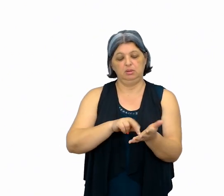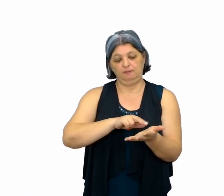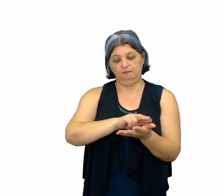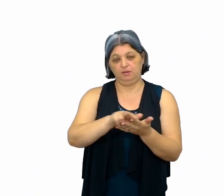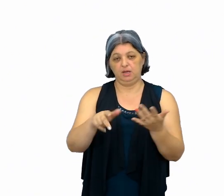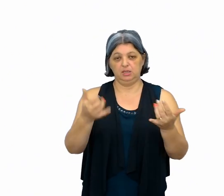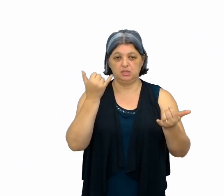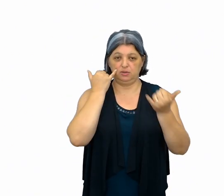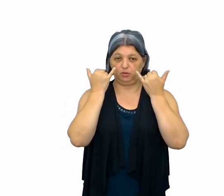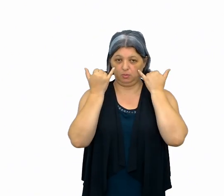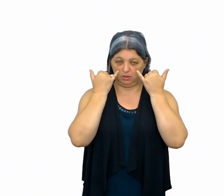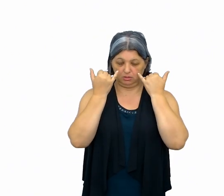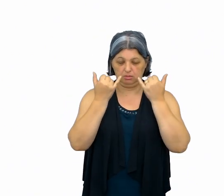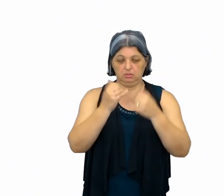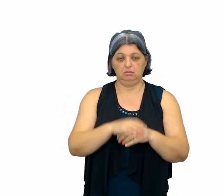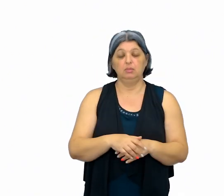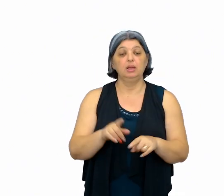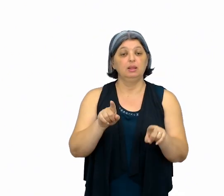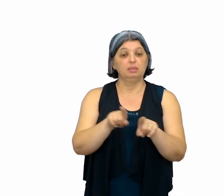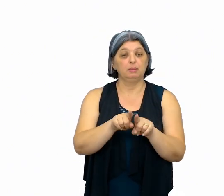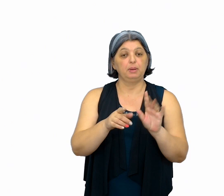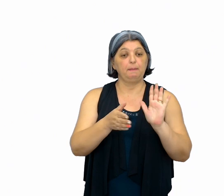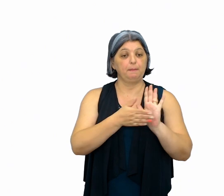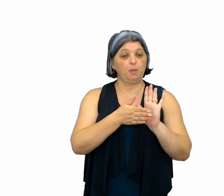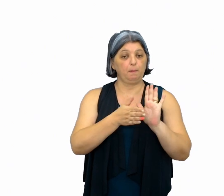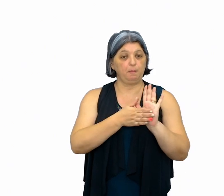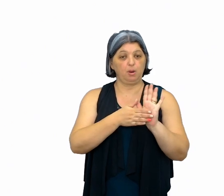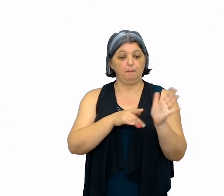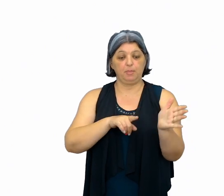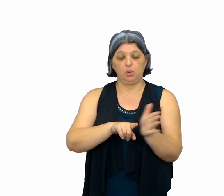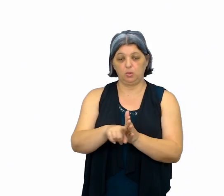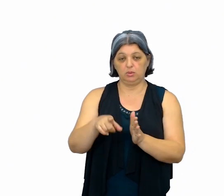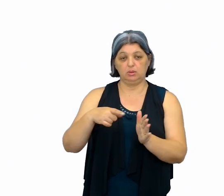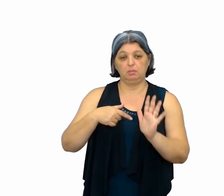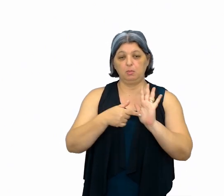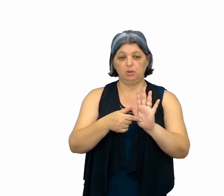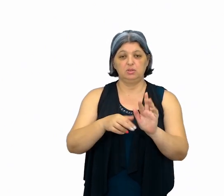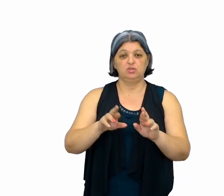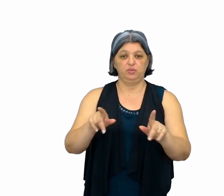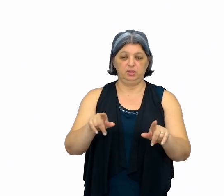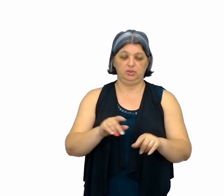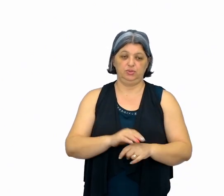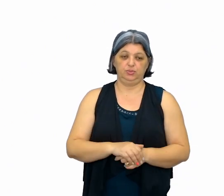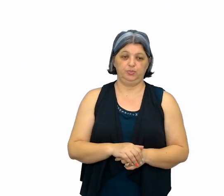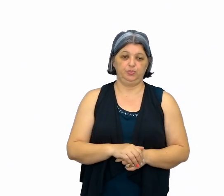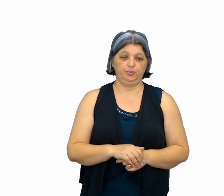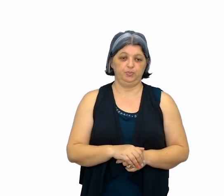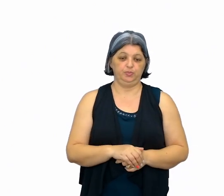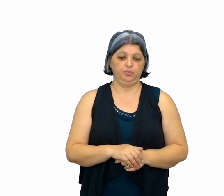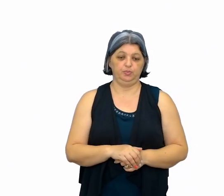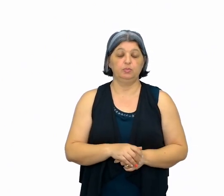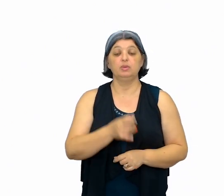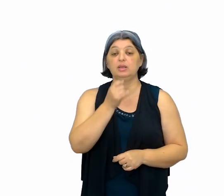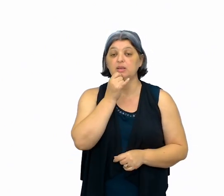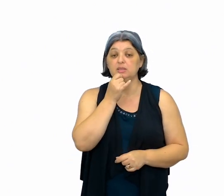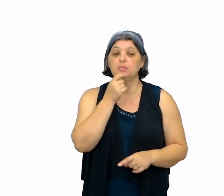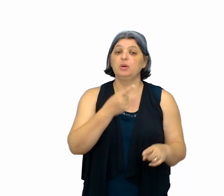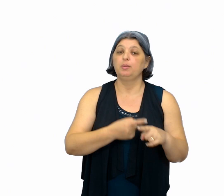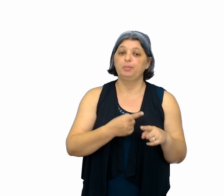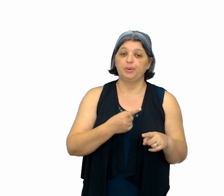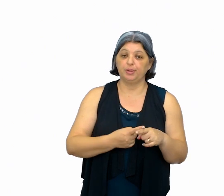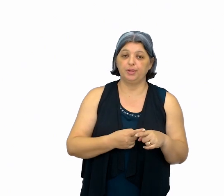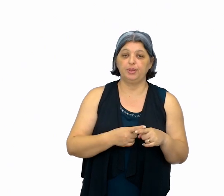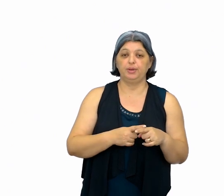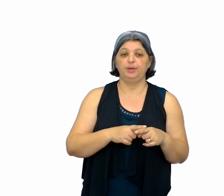também propor perguntas que exigem inferências. Por exemplo, por que o game